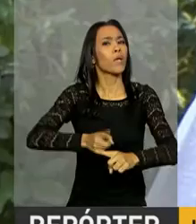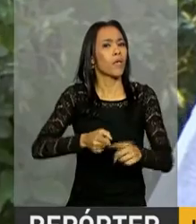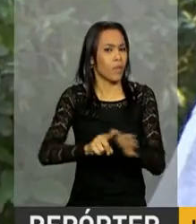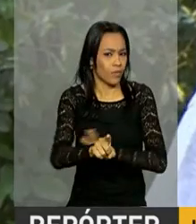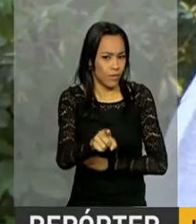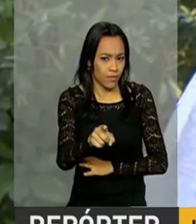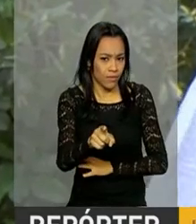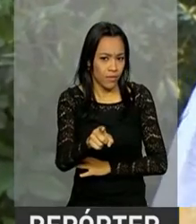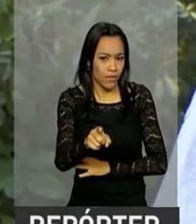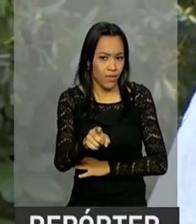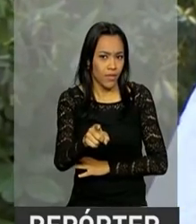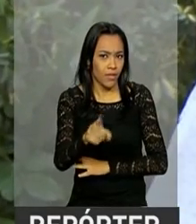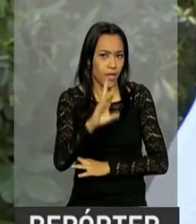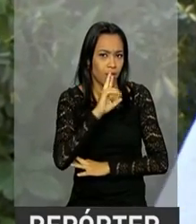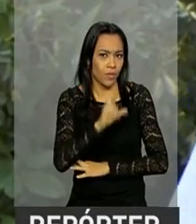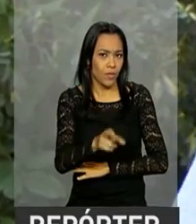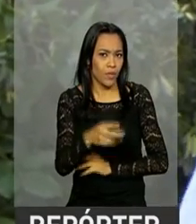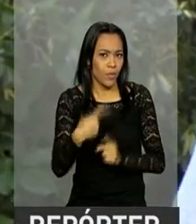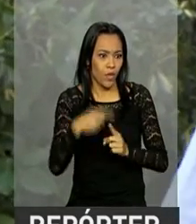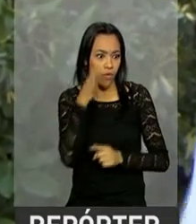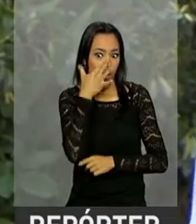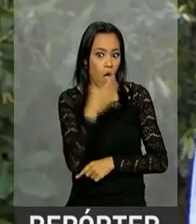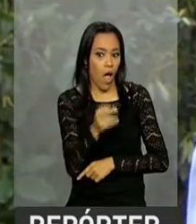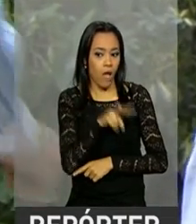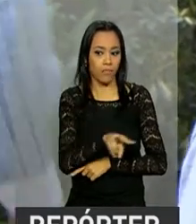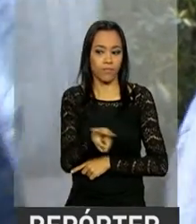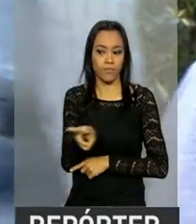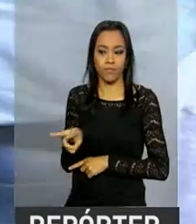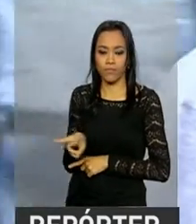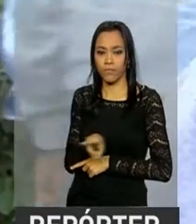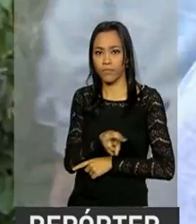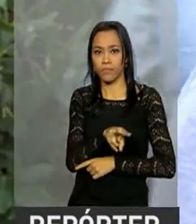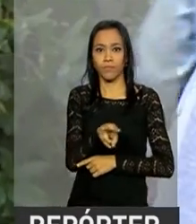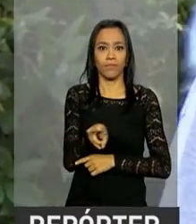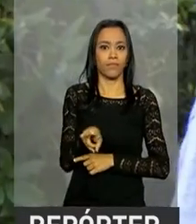Porque eu fico observando.